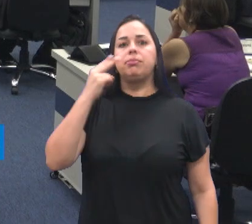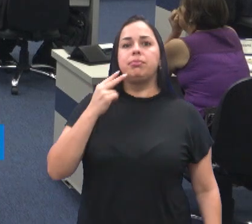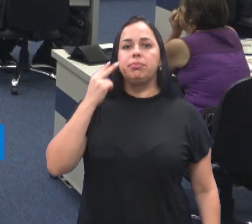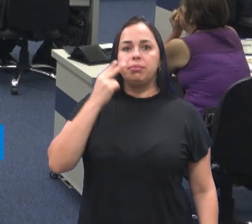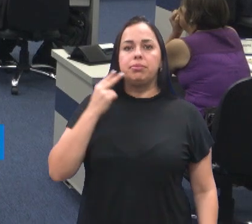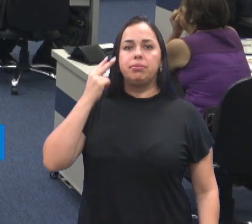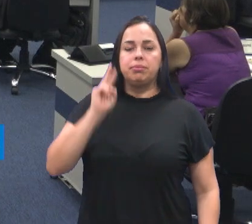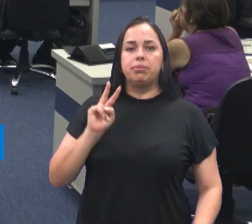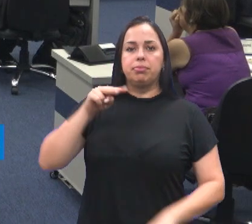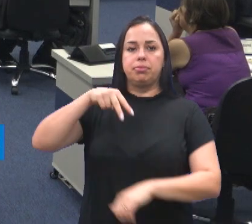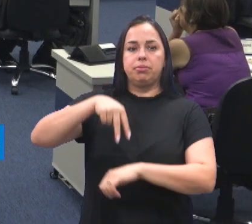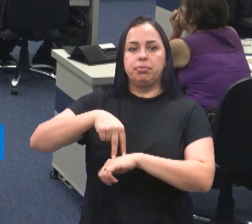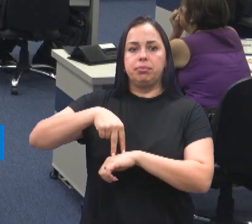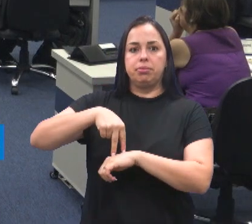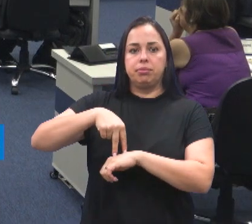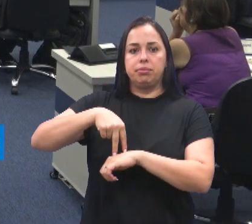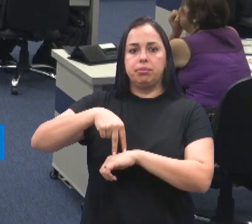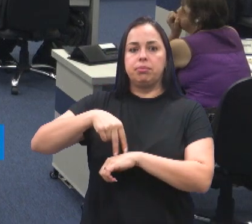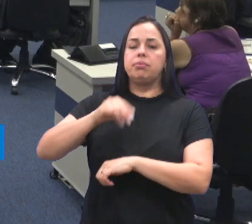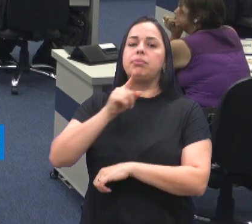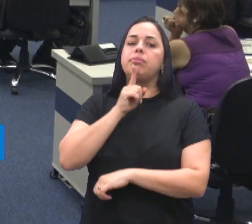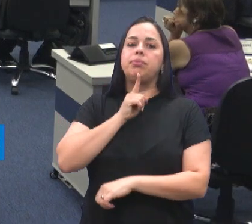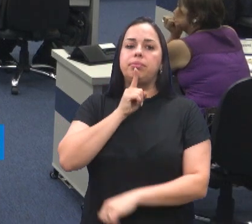vereador Sérgio Camargo.